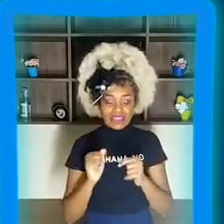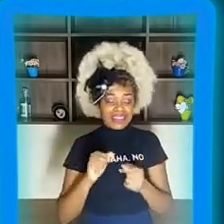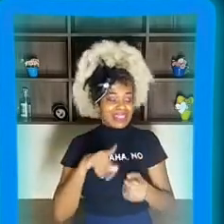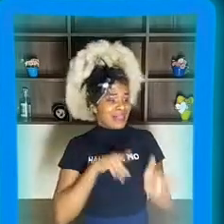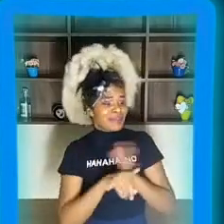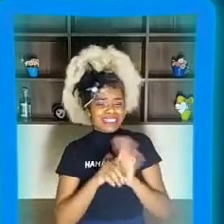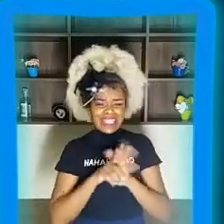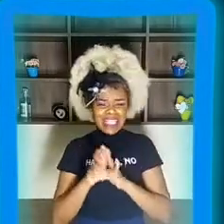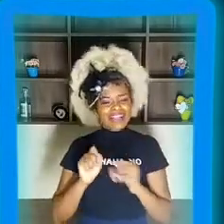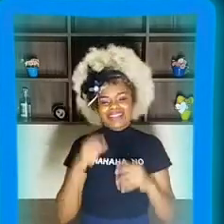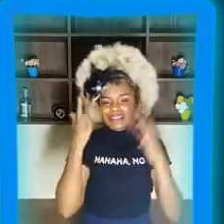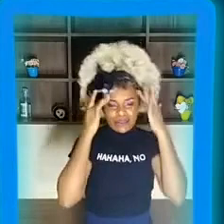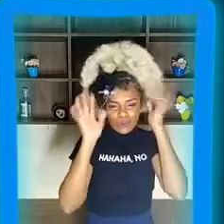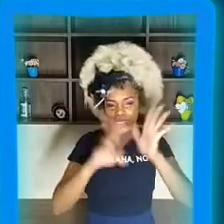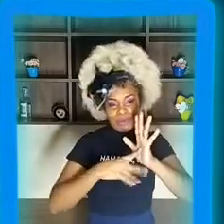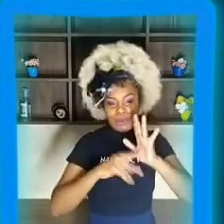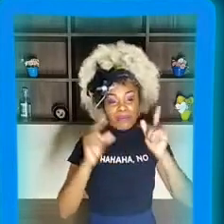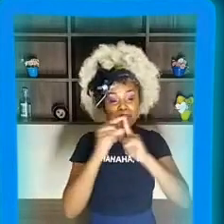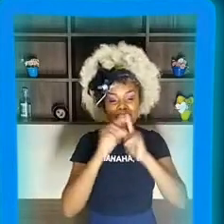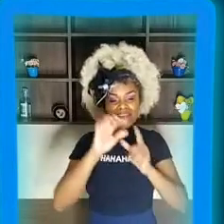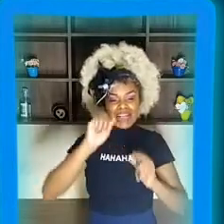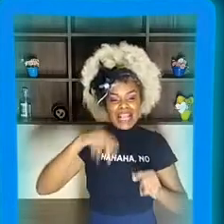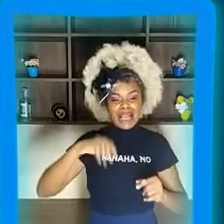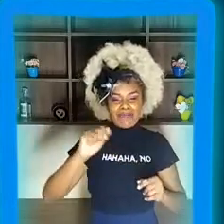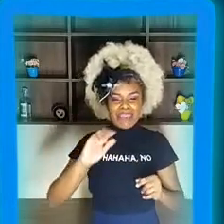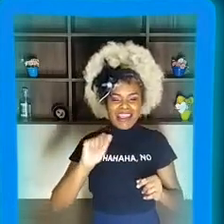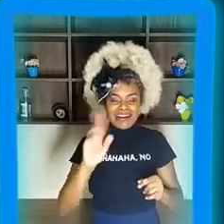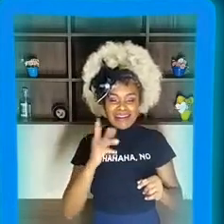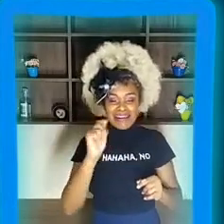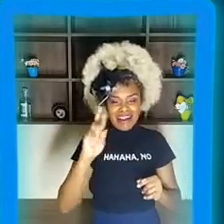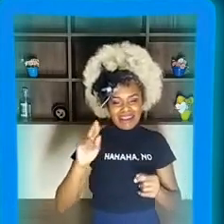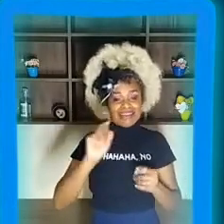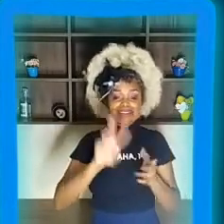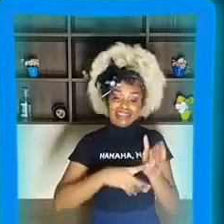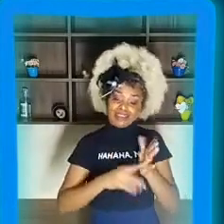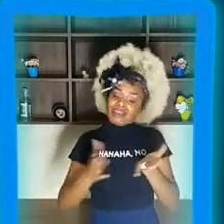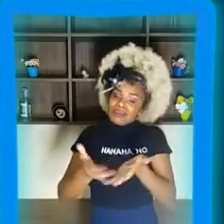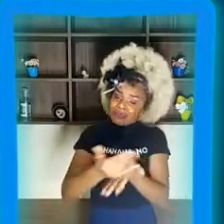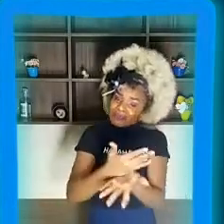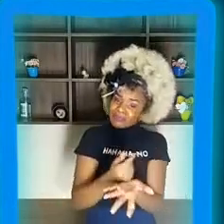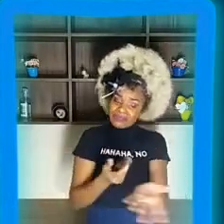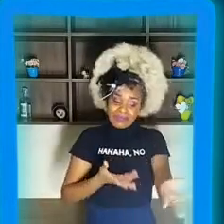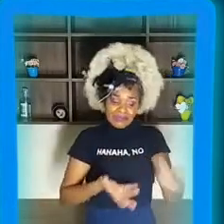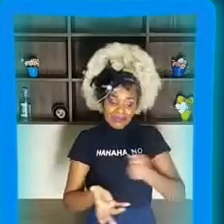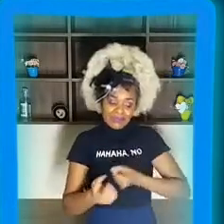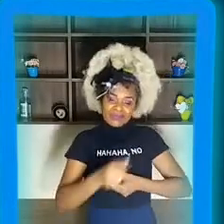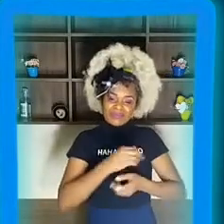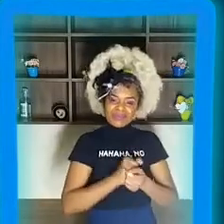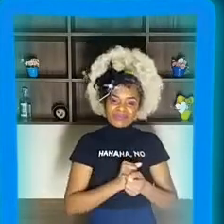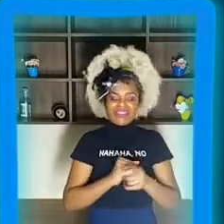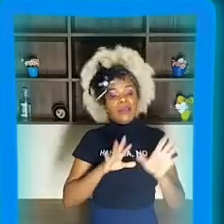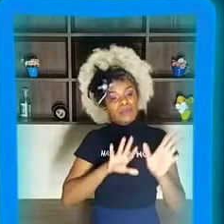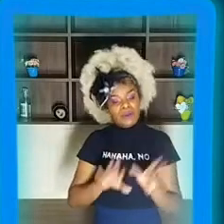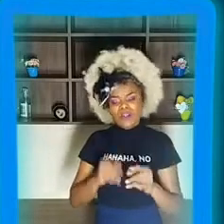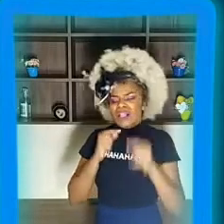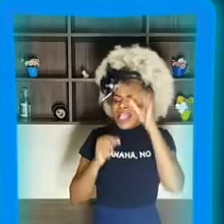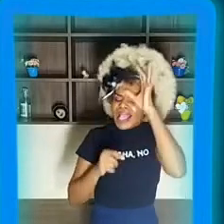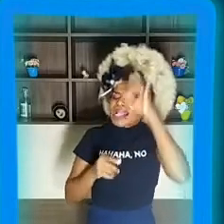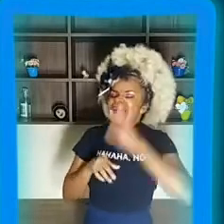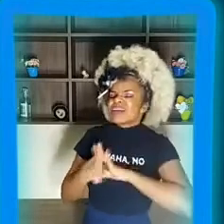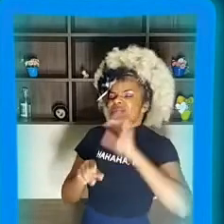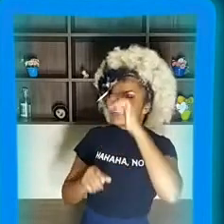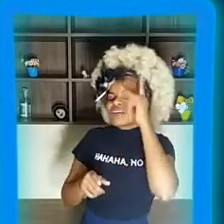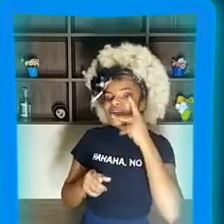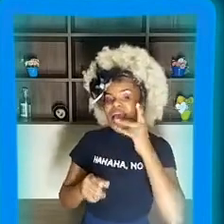aí, Marina, nada. O que que o pessoal tá falando aí? O pessoal adorou o Denis. A Vânia falou